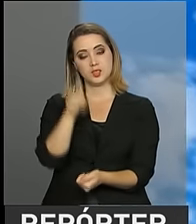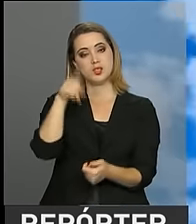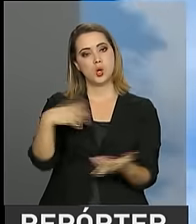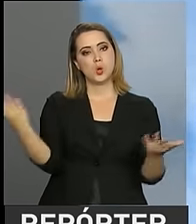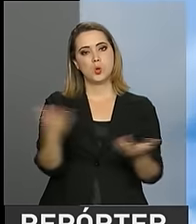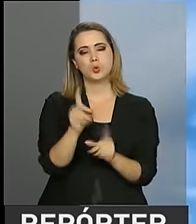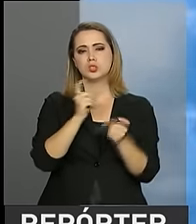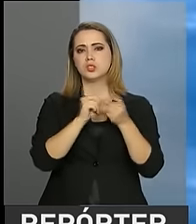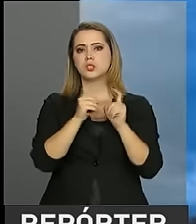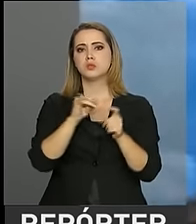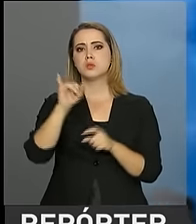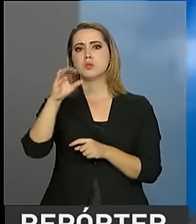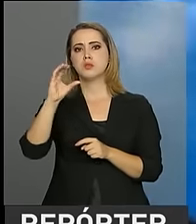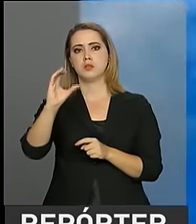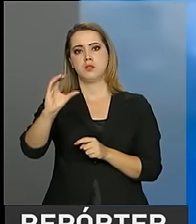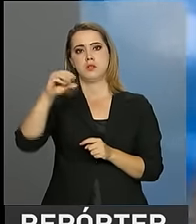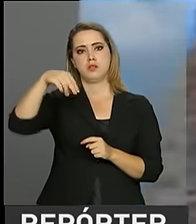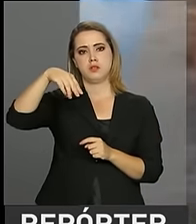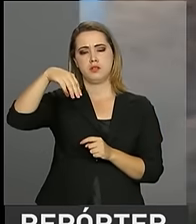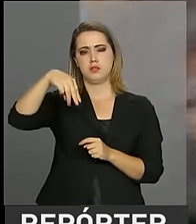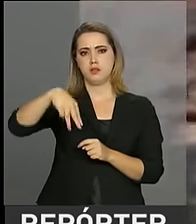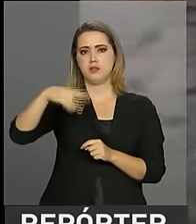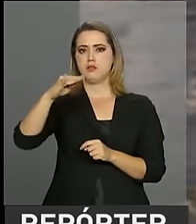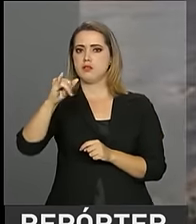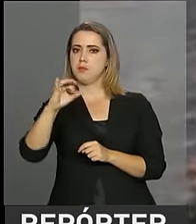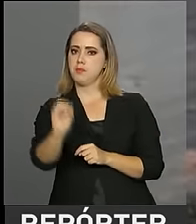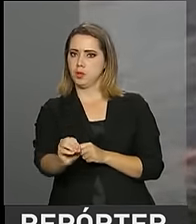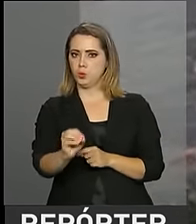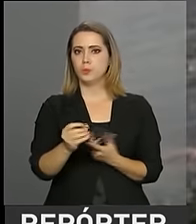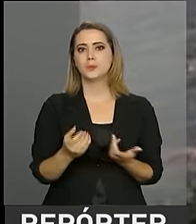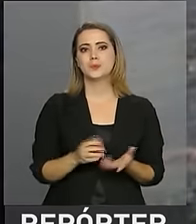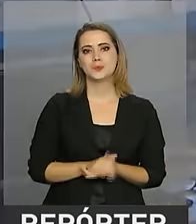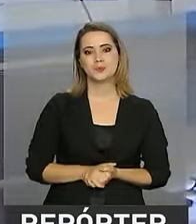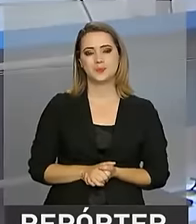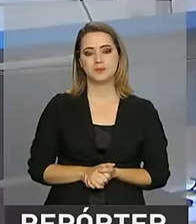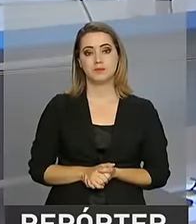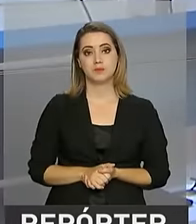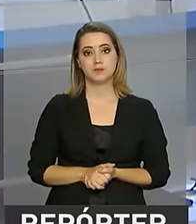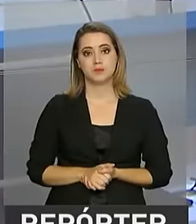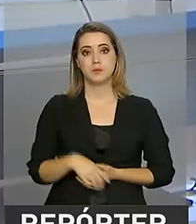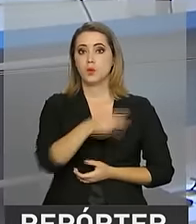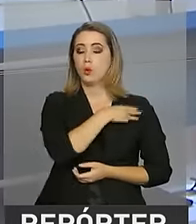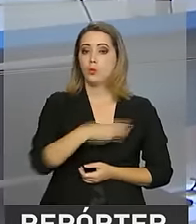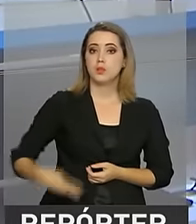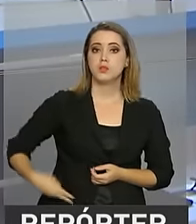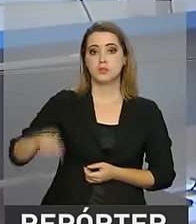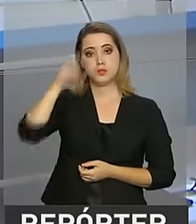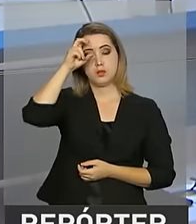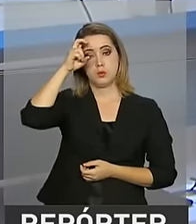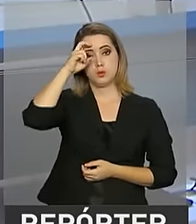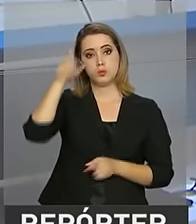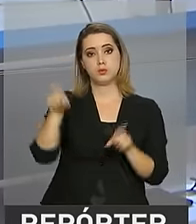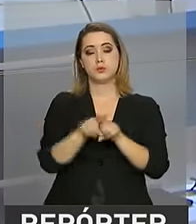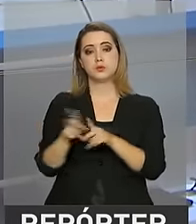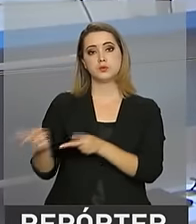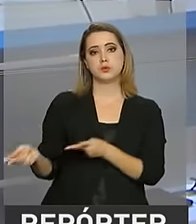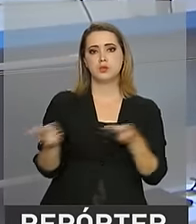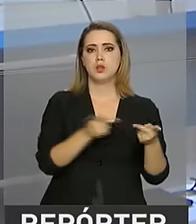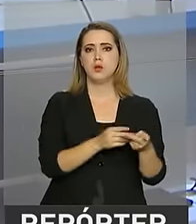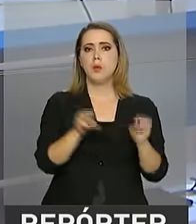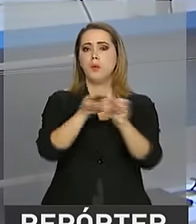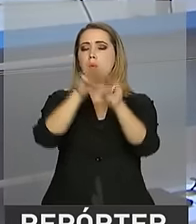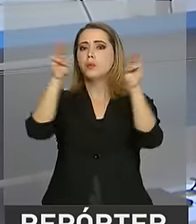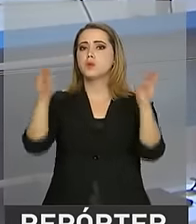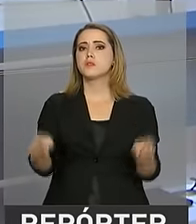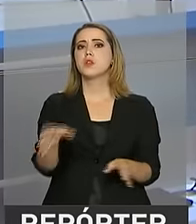Chico Mendes de conservação da biodiversidade o icmbio o ministro da cultura também visitou o museu do Homem